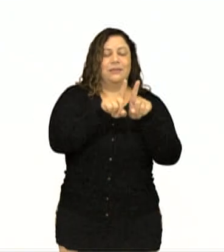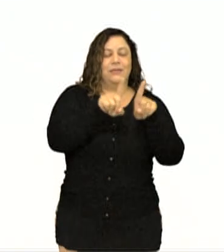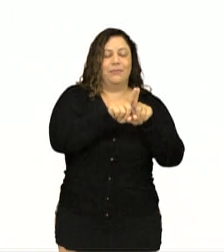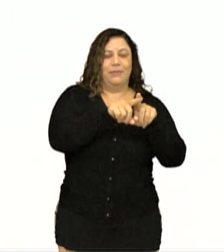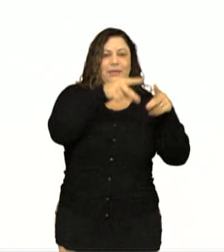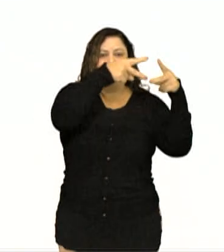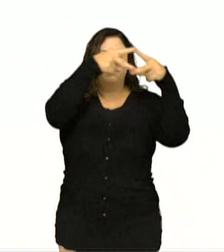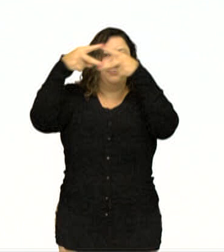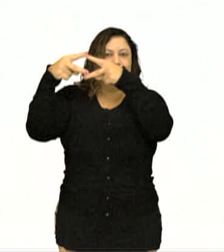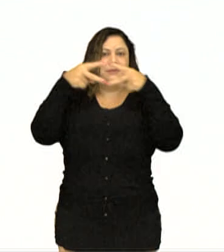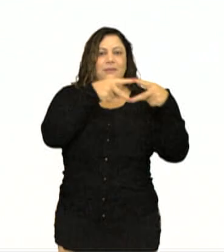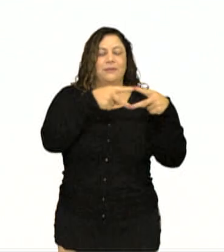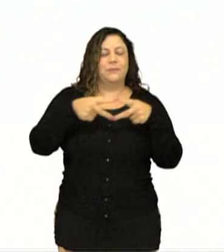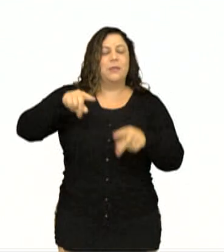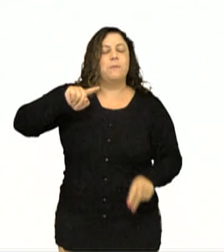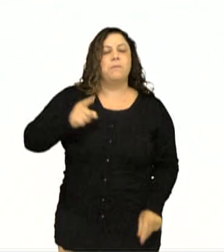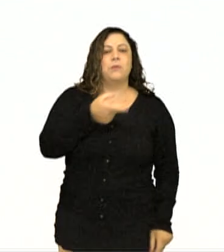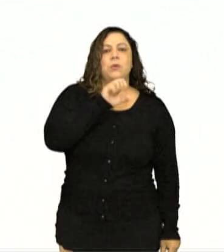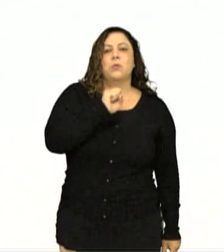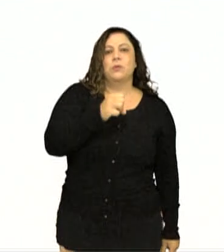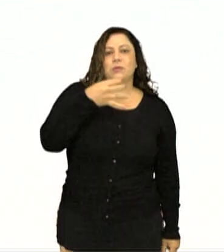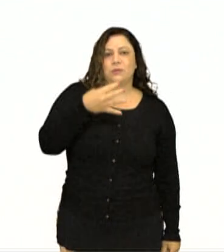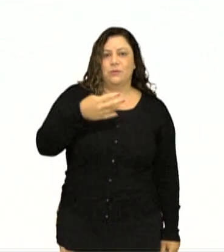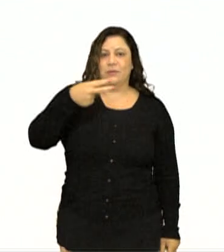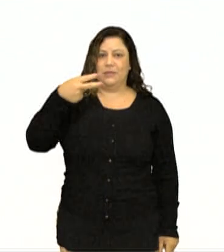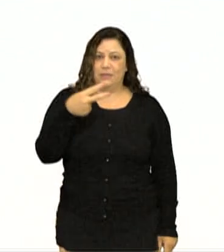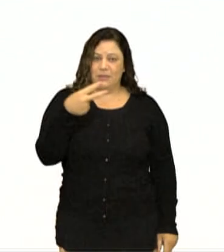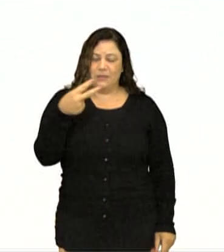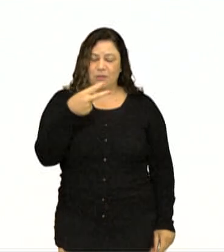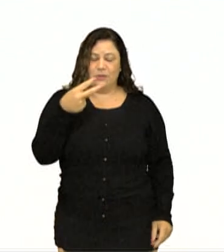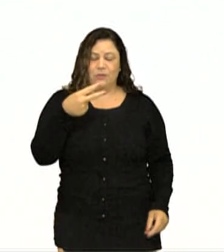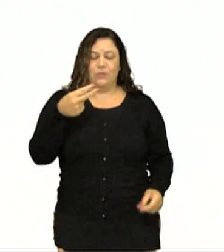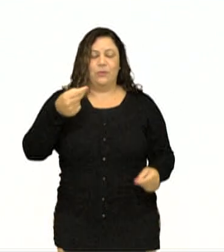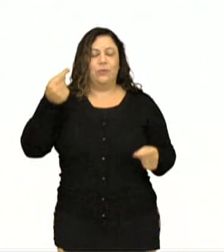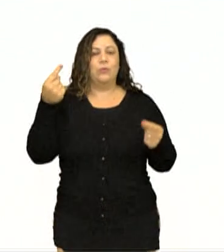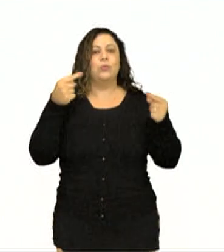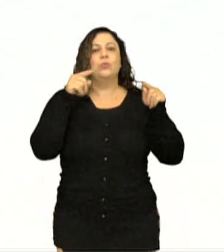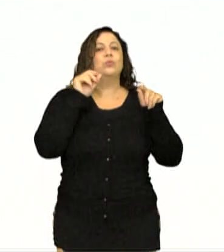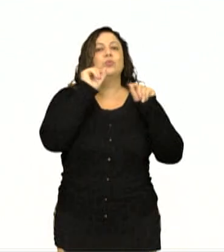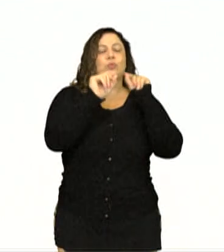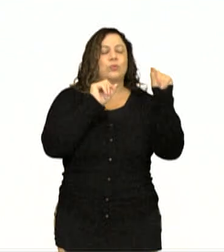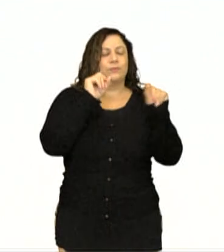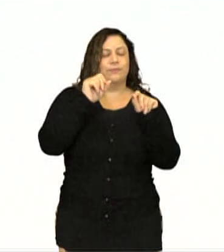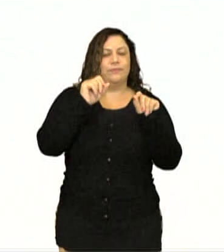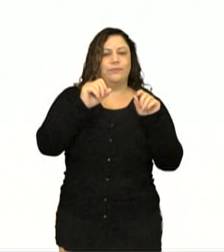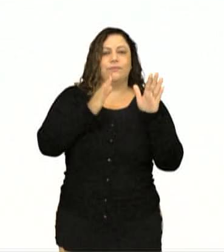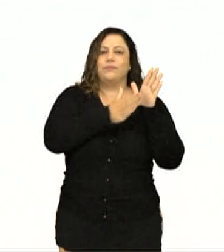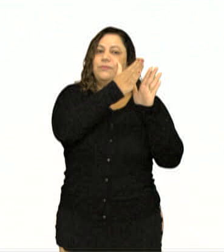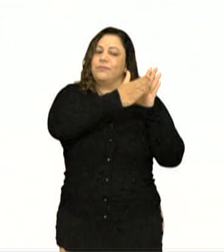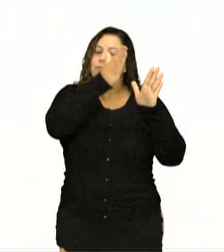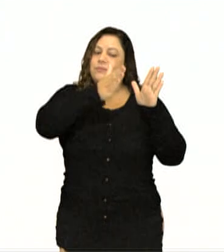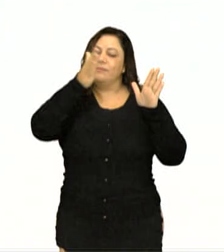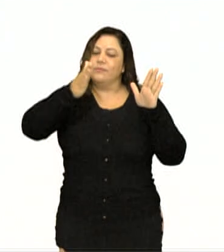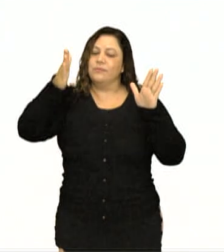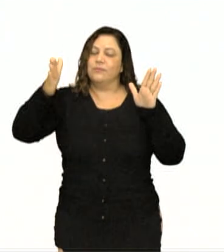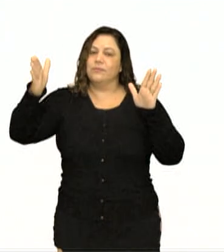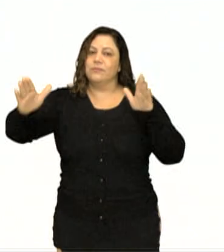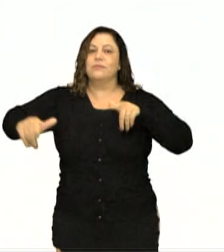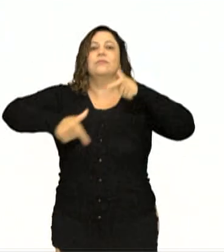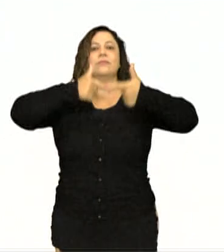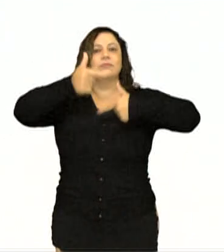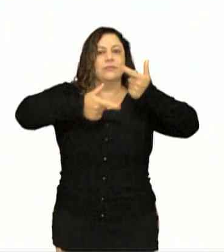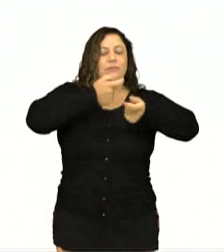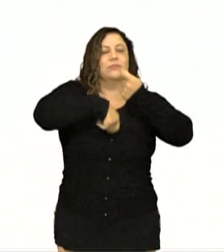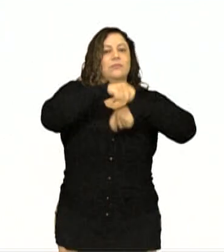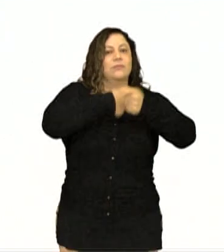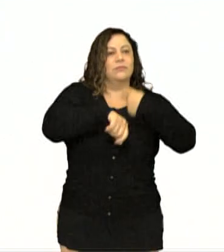em 1842, a gente tinha um pequeno núcleo urbano. Conforme vai passando o tempo e as atividades econômicas